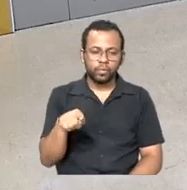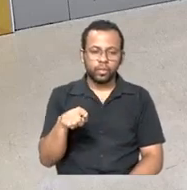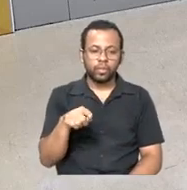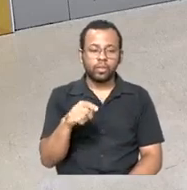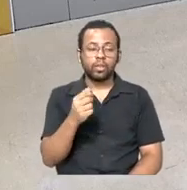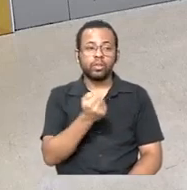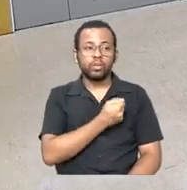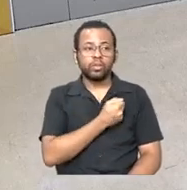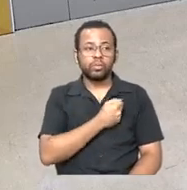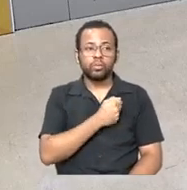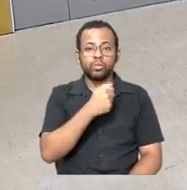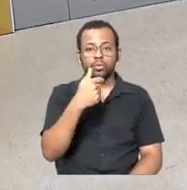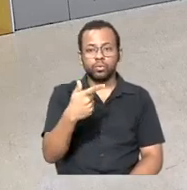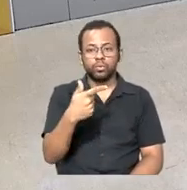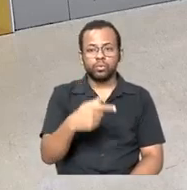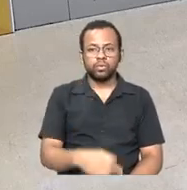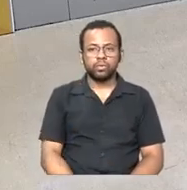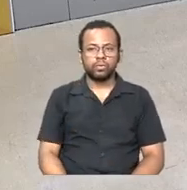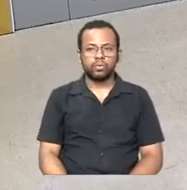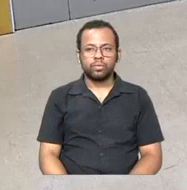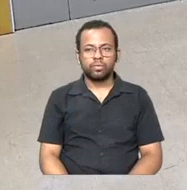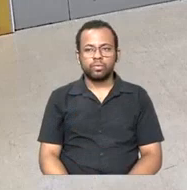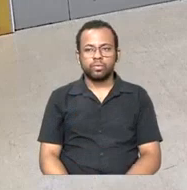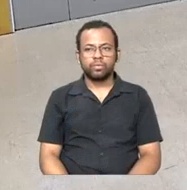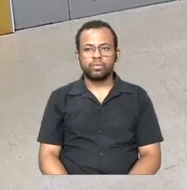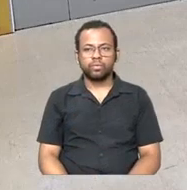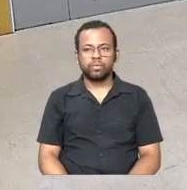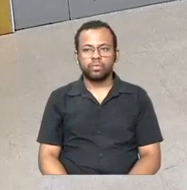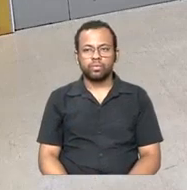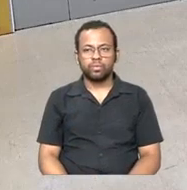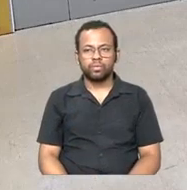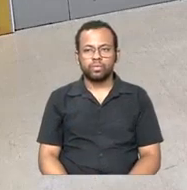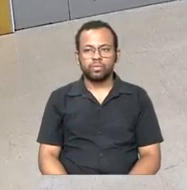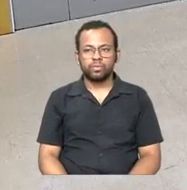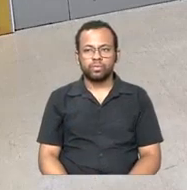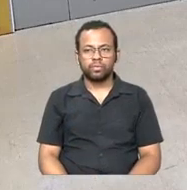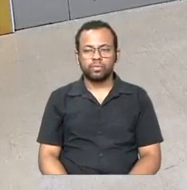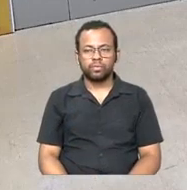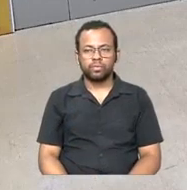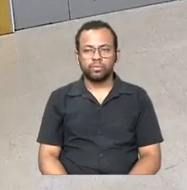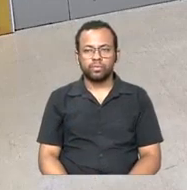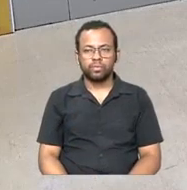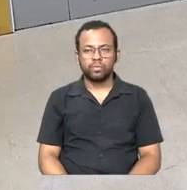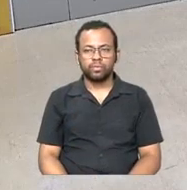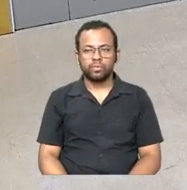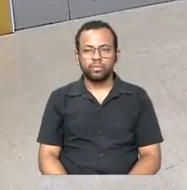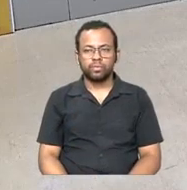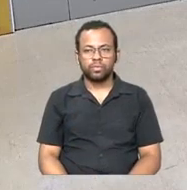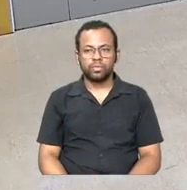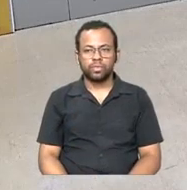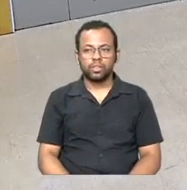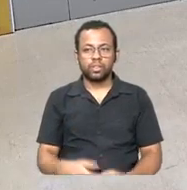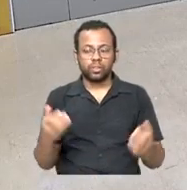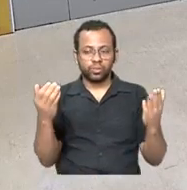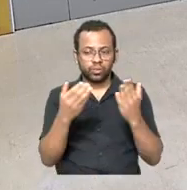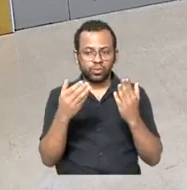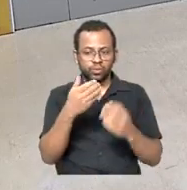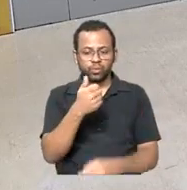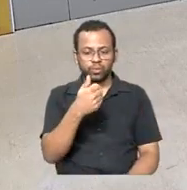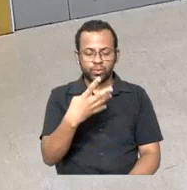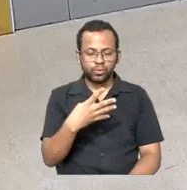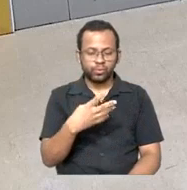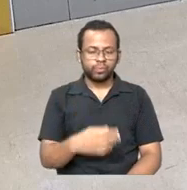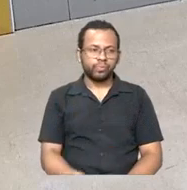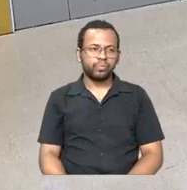dois número dois número dois aí vem o 14 Rose